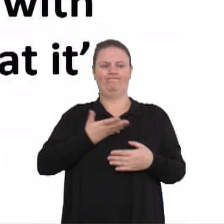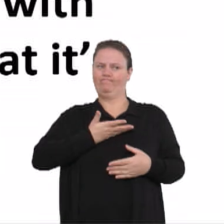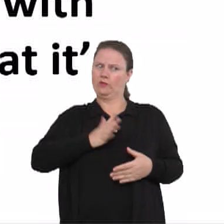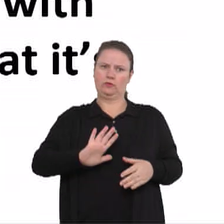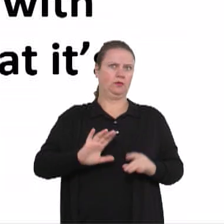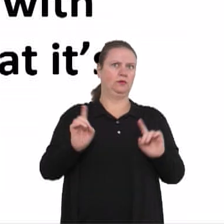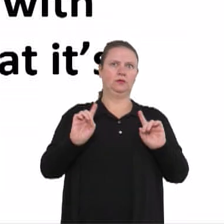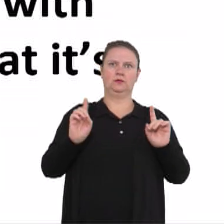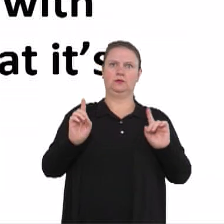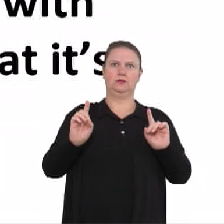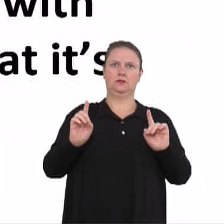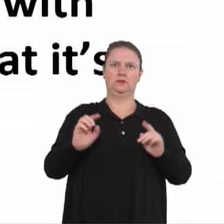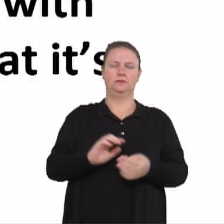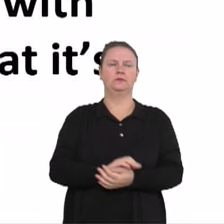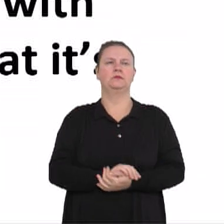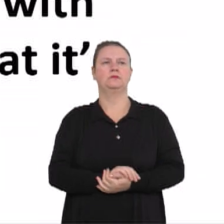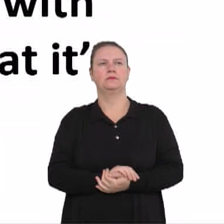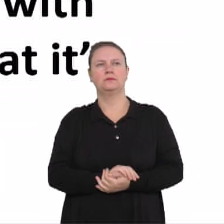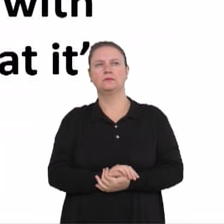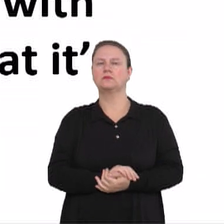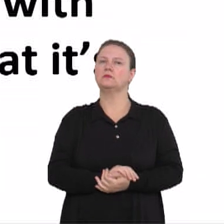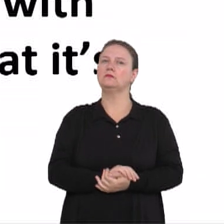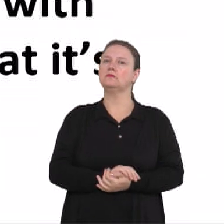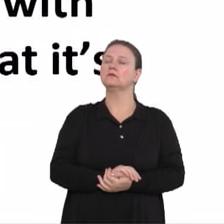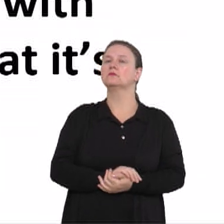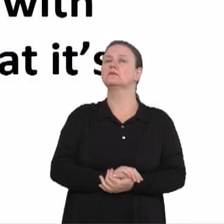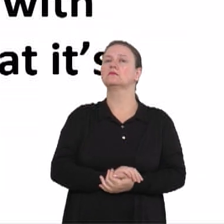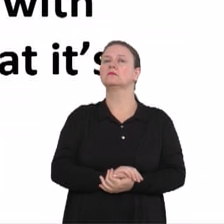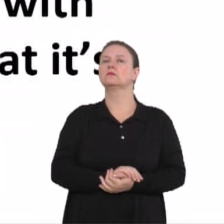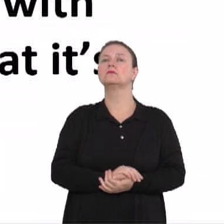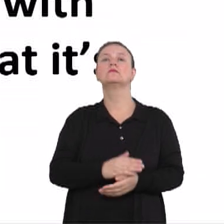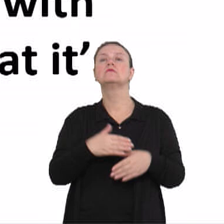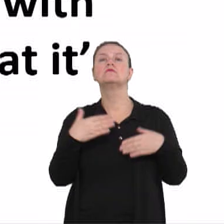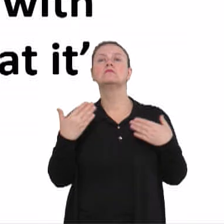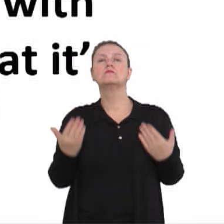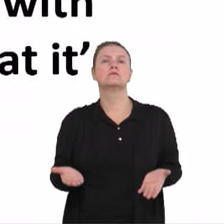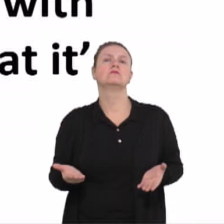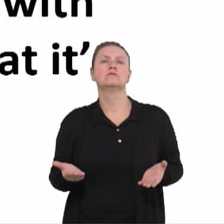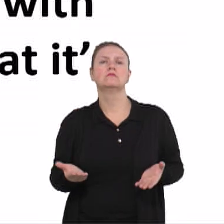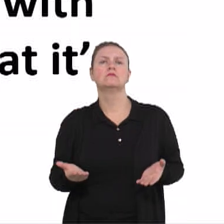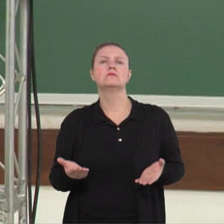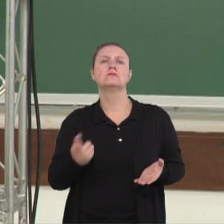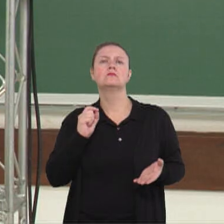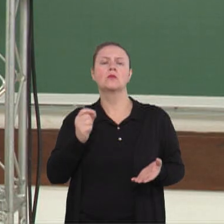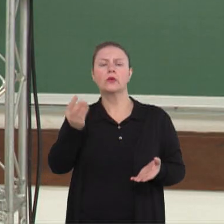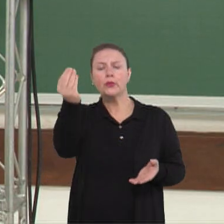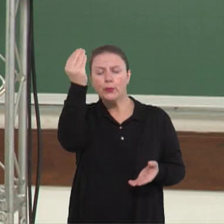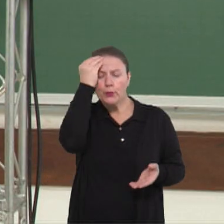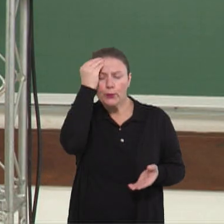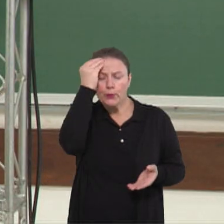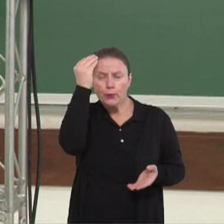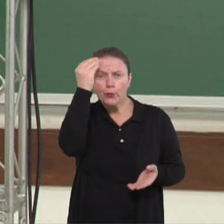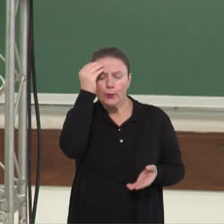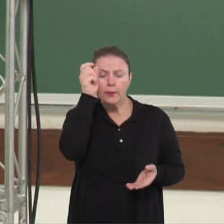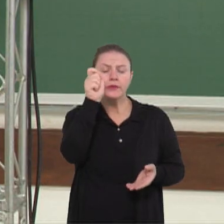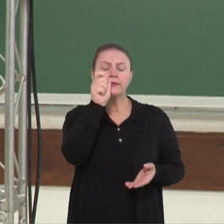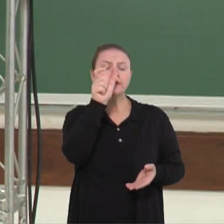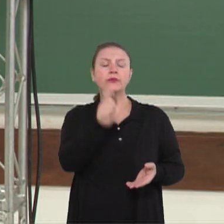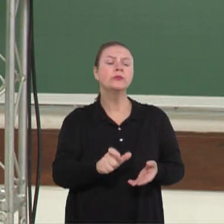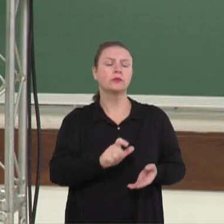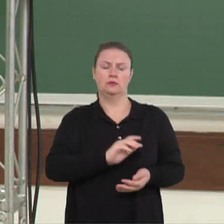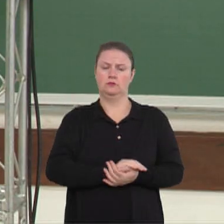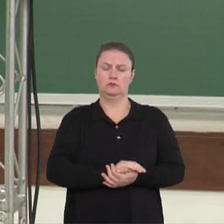sem sombra de dúvida ela não tá gostando com os falsos diz de quem é a culpa do